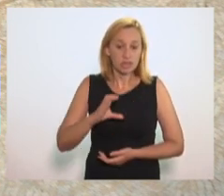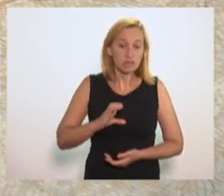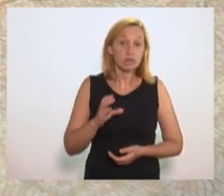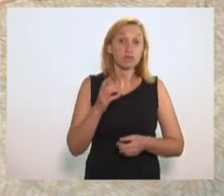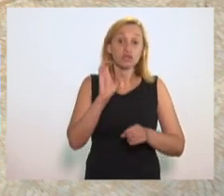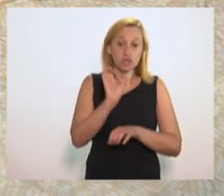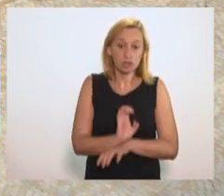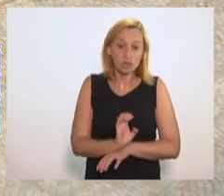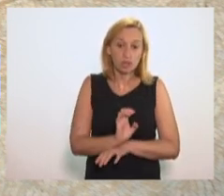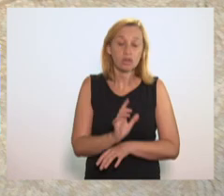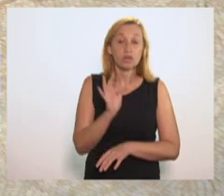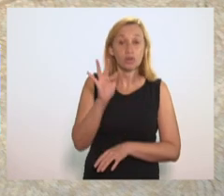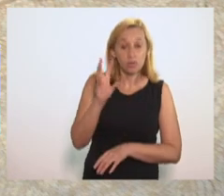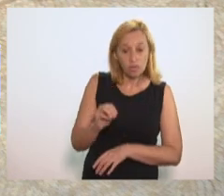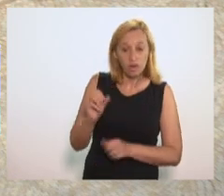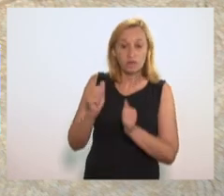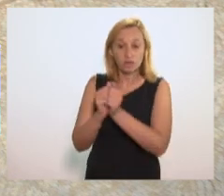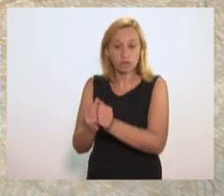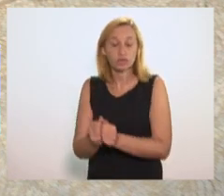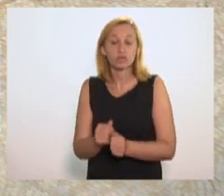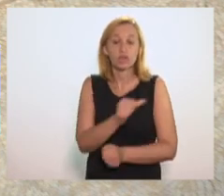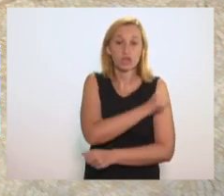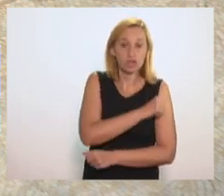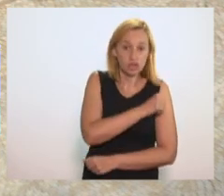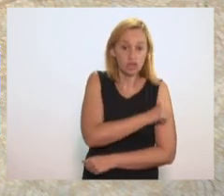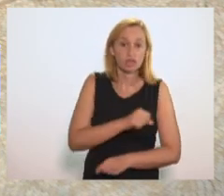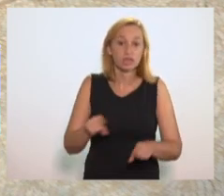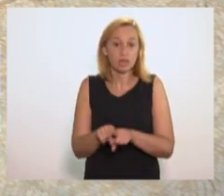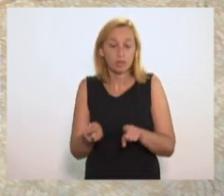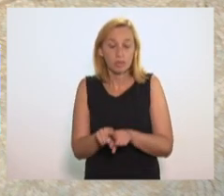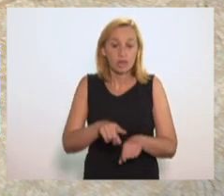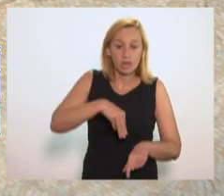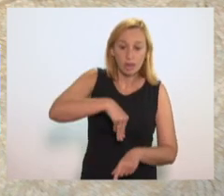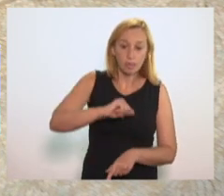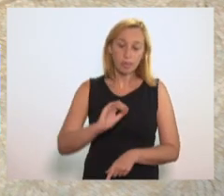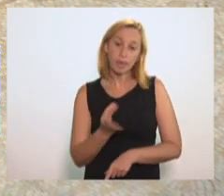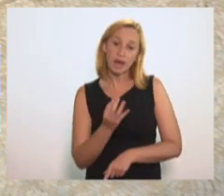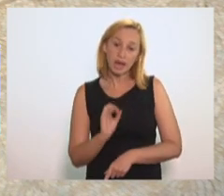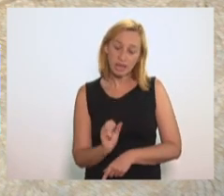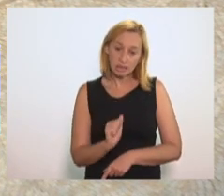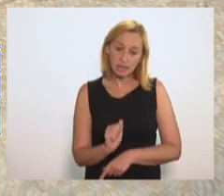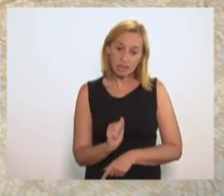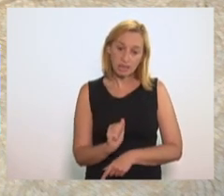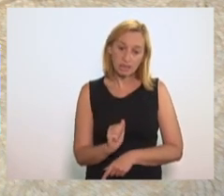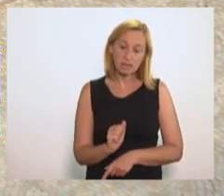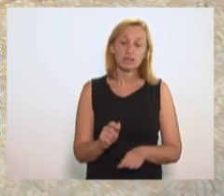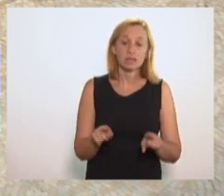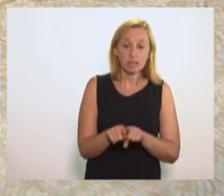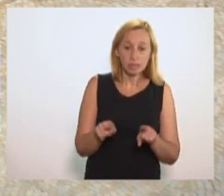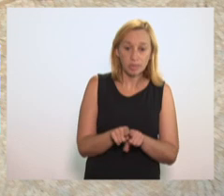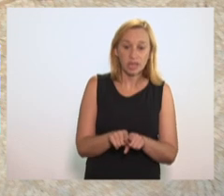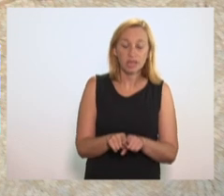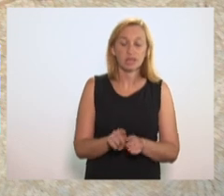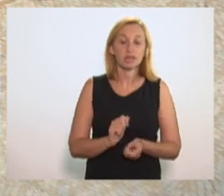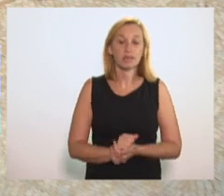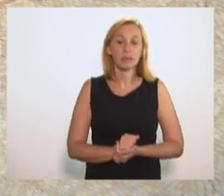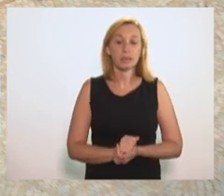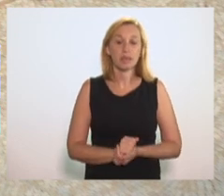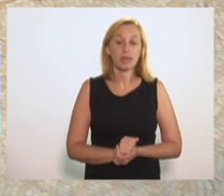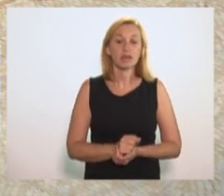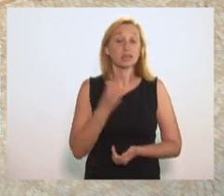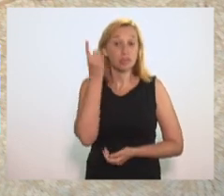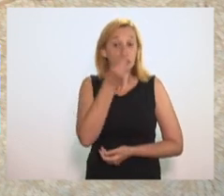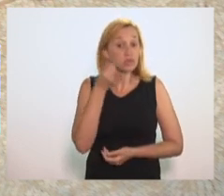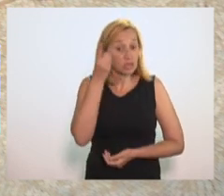o Flávio esteve presente a Regiane esteve presente a Marta coordenou a reunião nossa presidenta da comissão de saúde além da presença também da